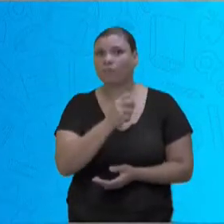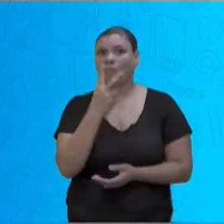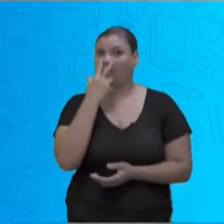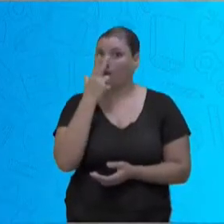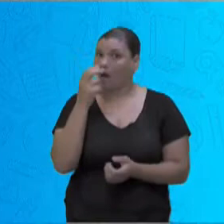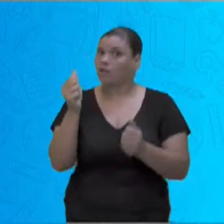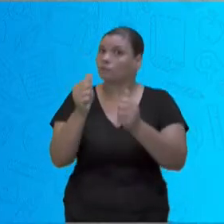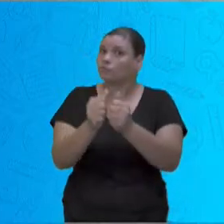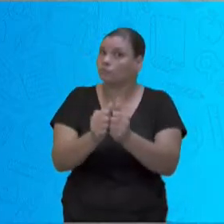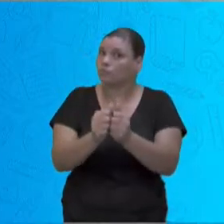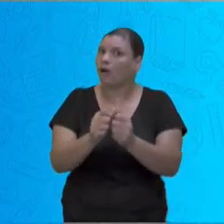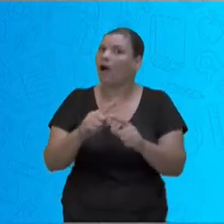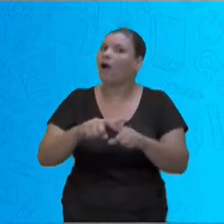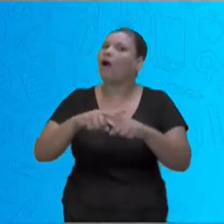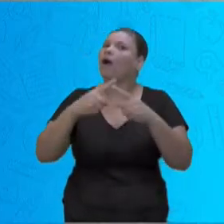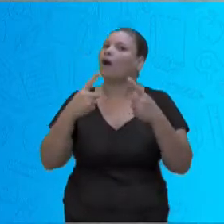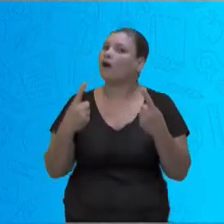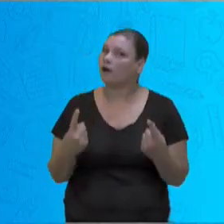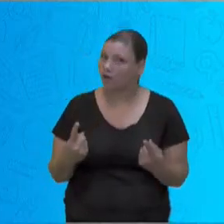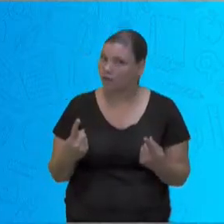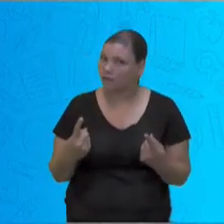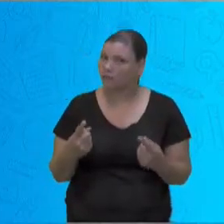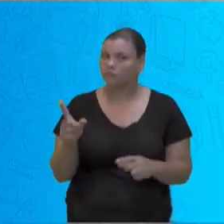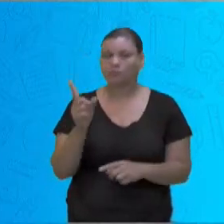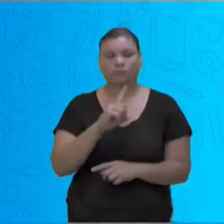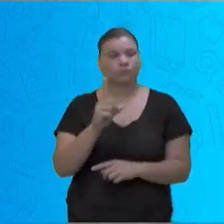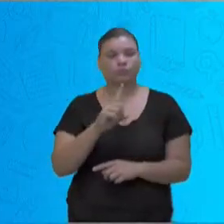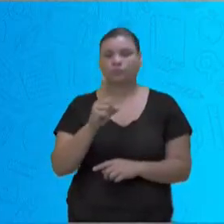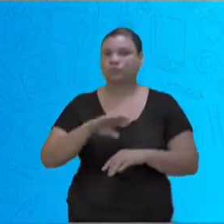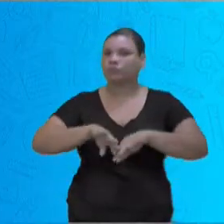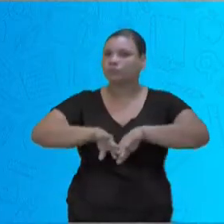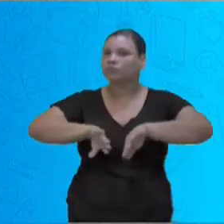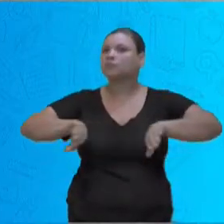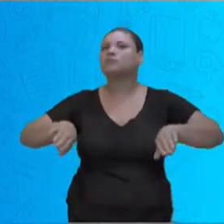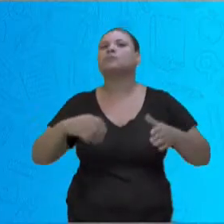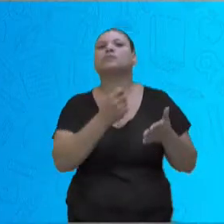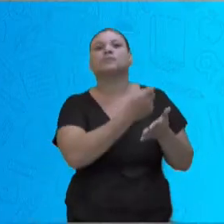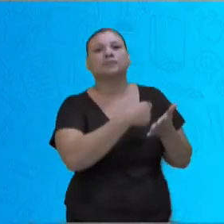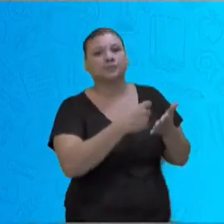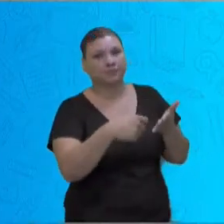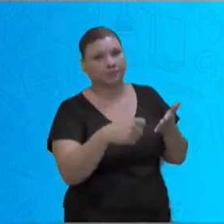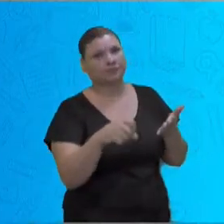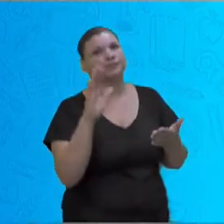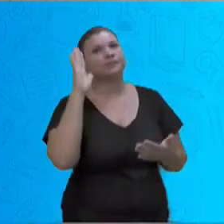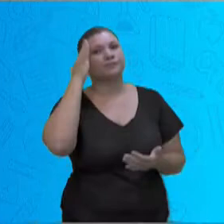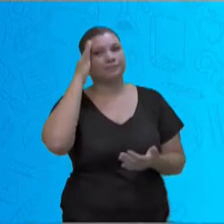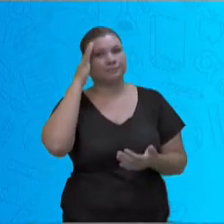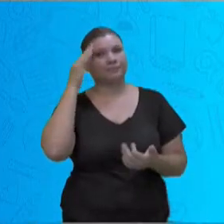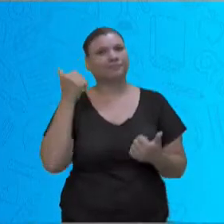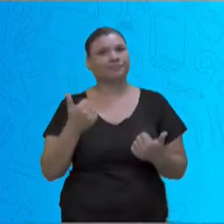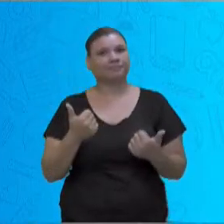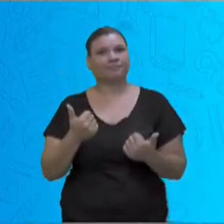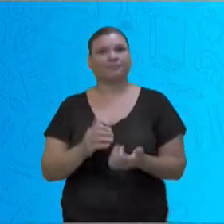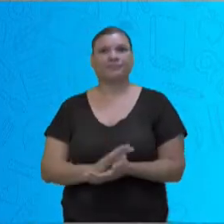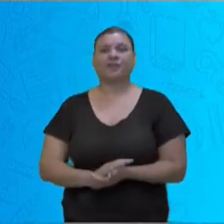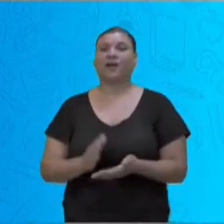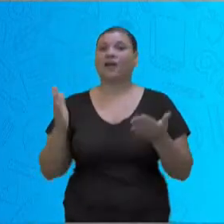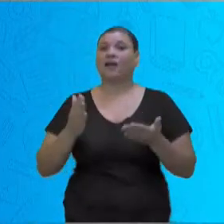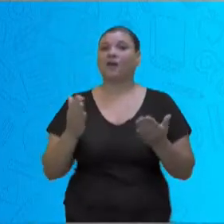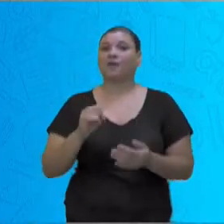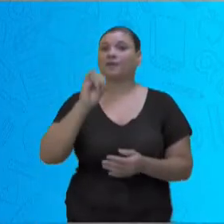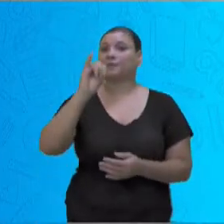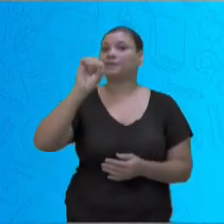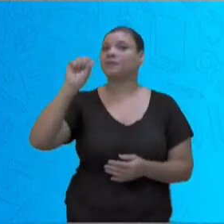mais simples de escrever e de falar, ok? Aqui nós temos então o is. O is a